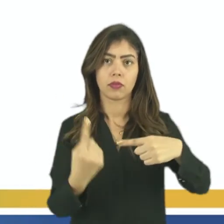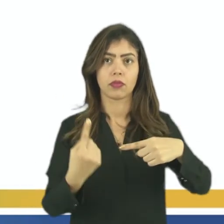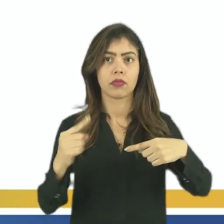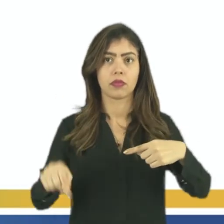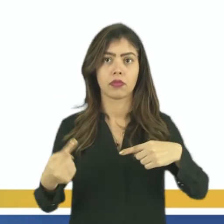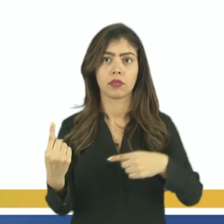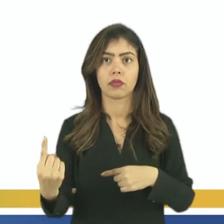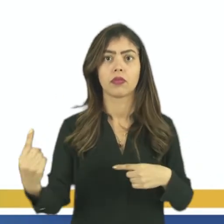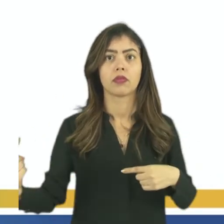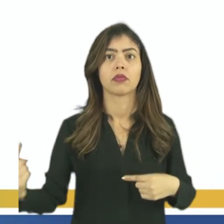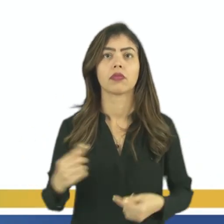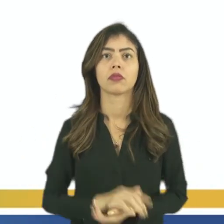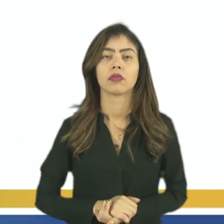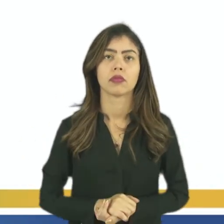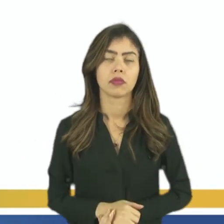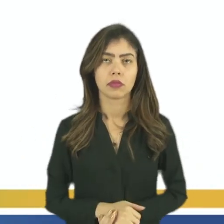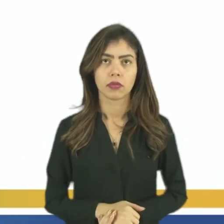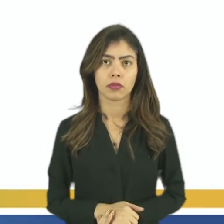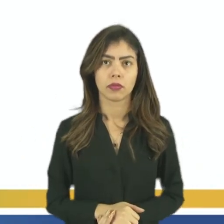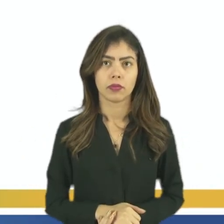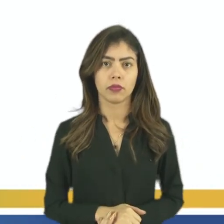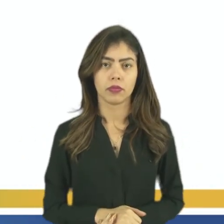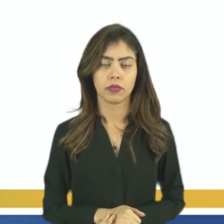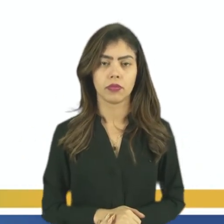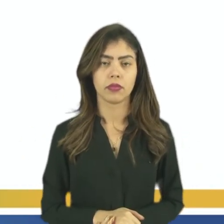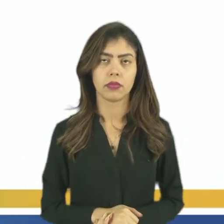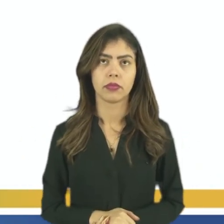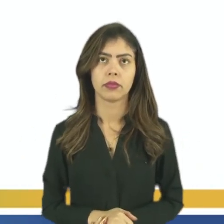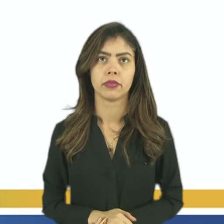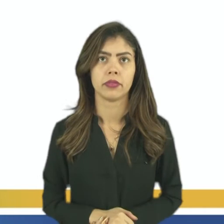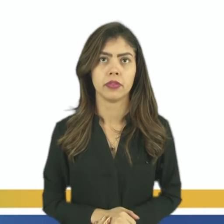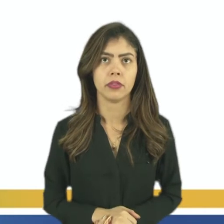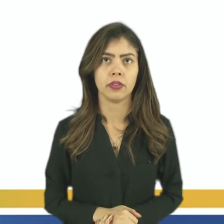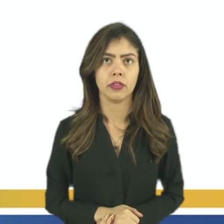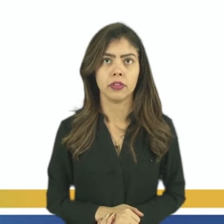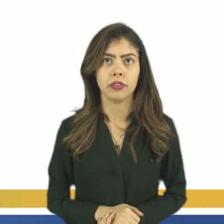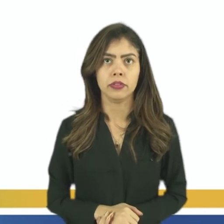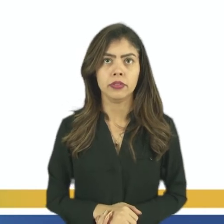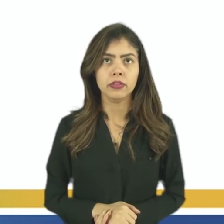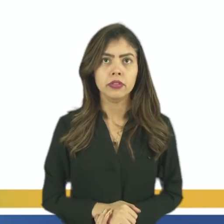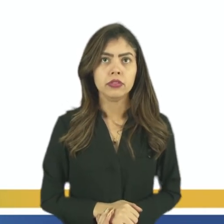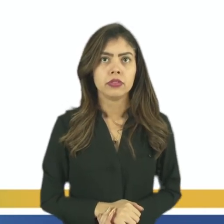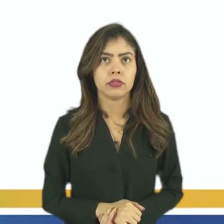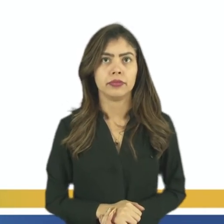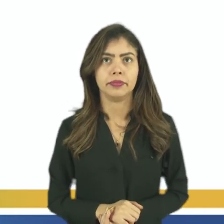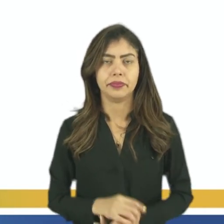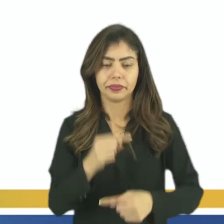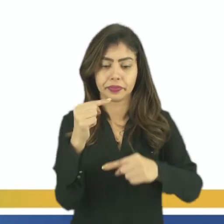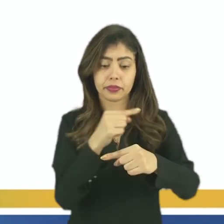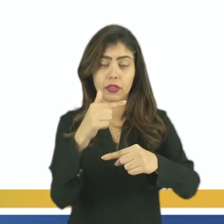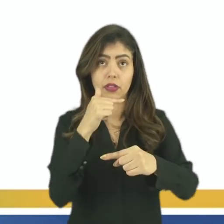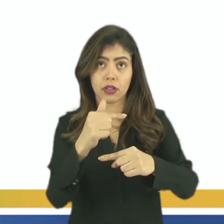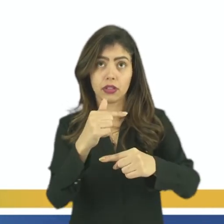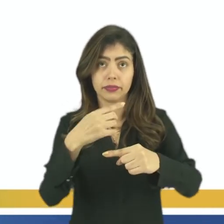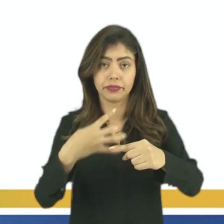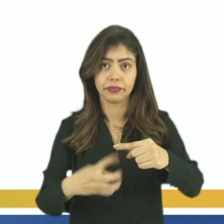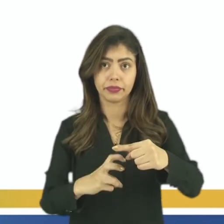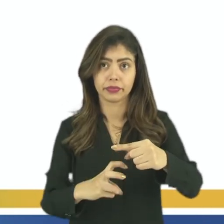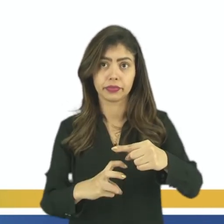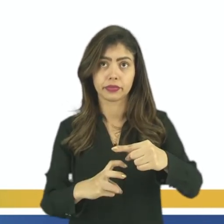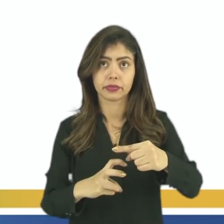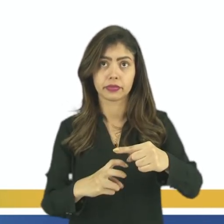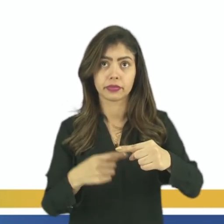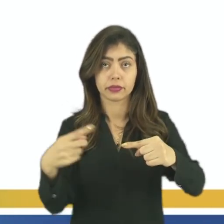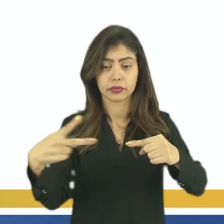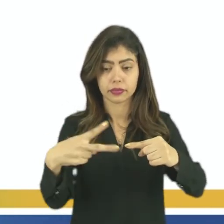basta dividir 10 para nós que dá 1,11 reticence uma dízima periódica tá -